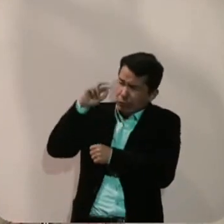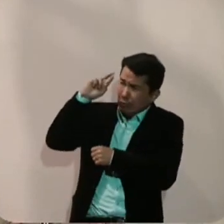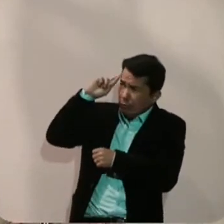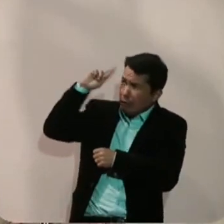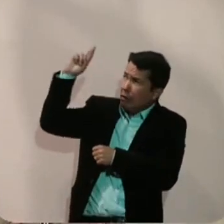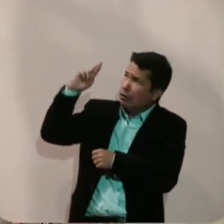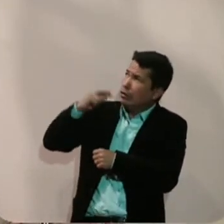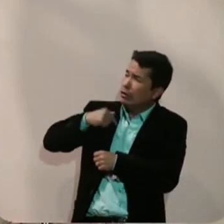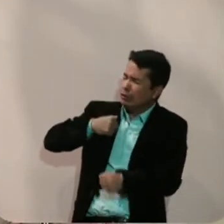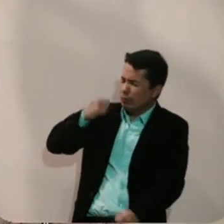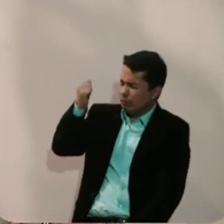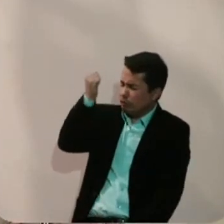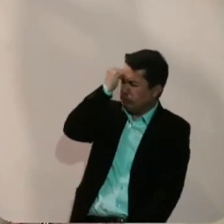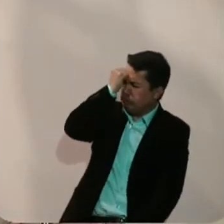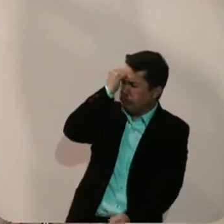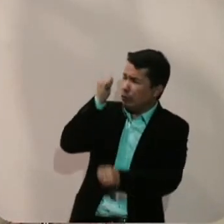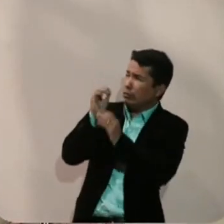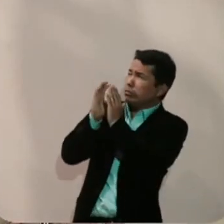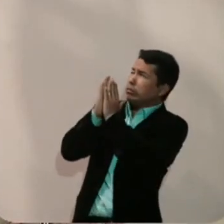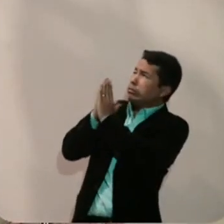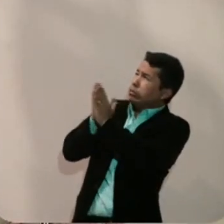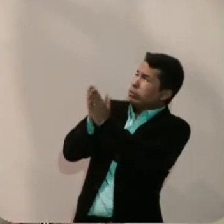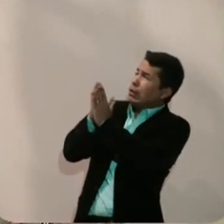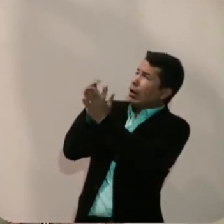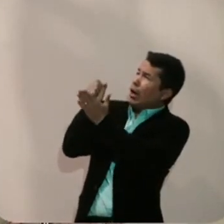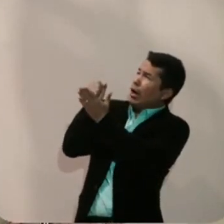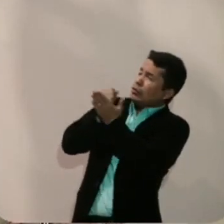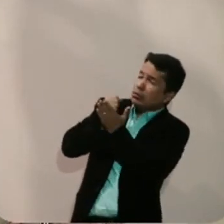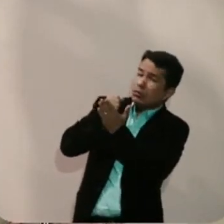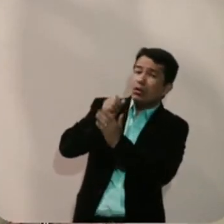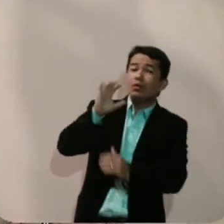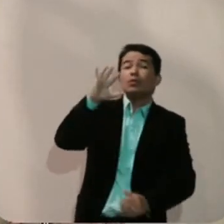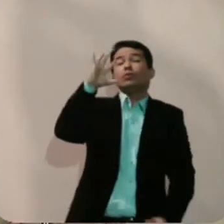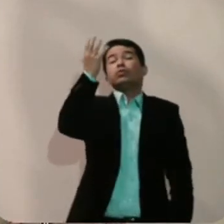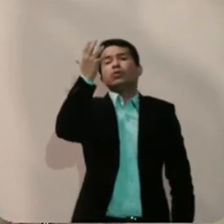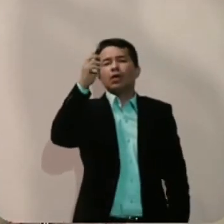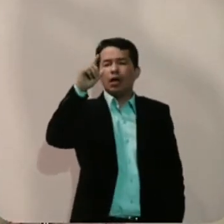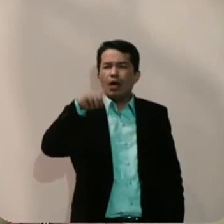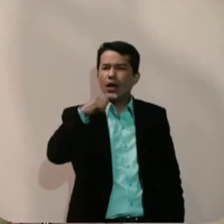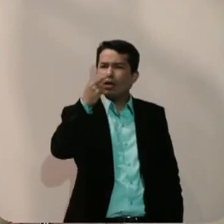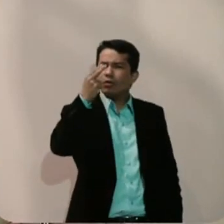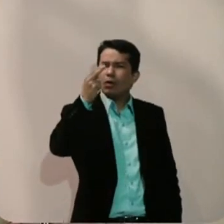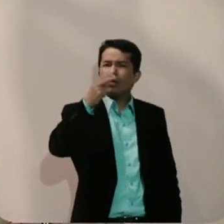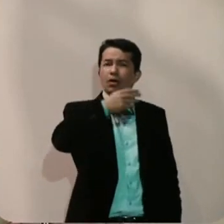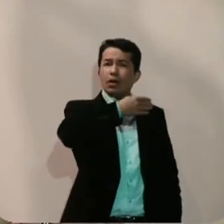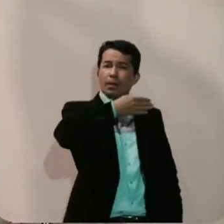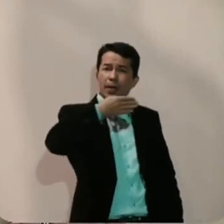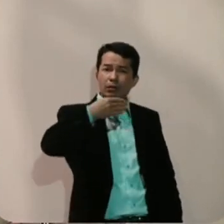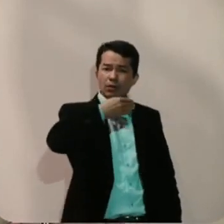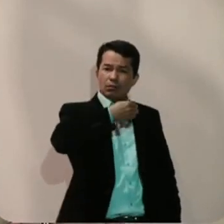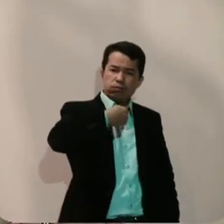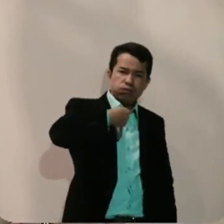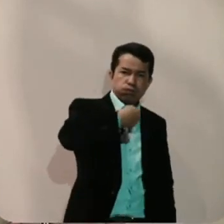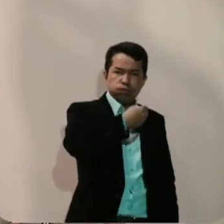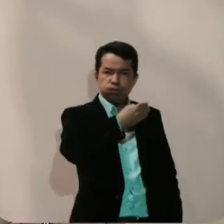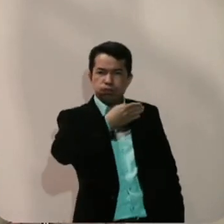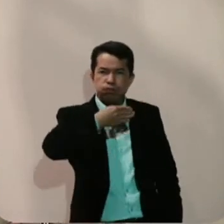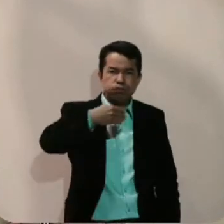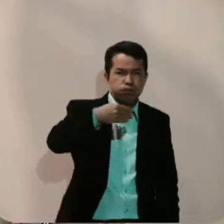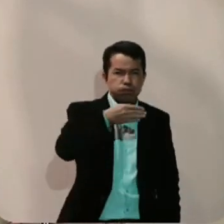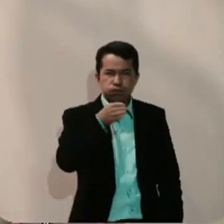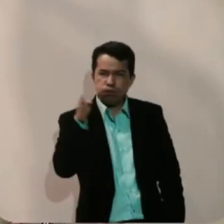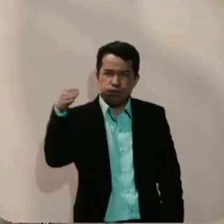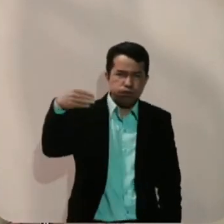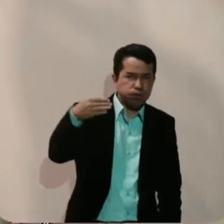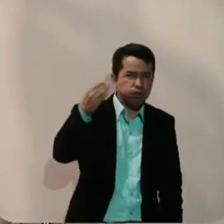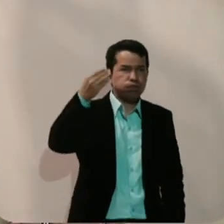estou pronto, se o Senhor me der a oportunidade. E aí o peixe, como se fosse um submarino, deixa ele justamente na praia que